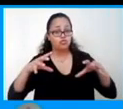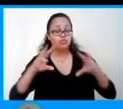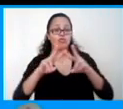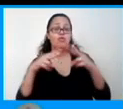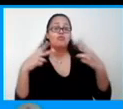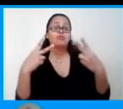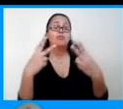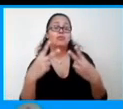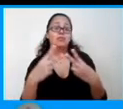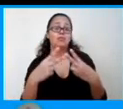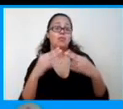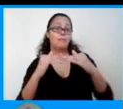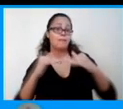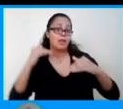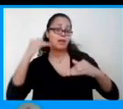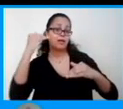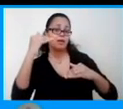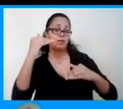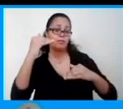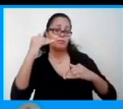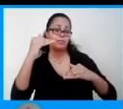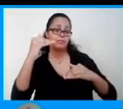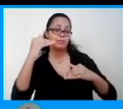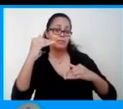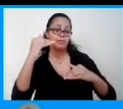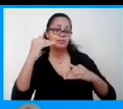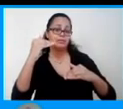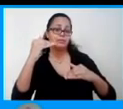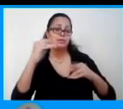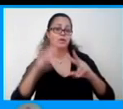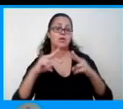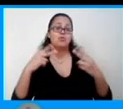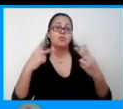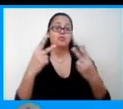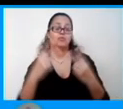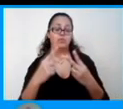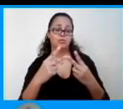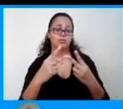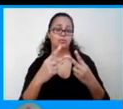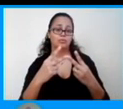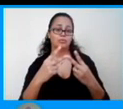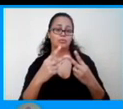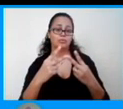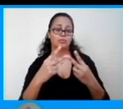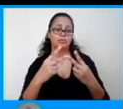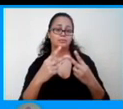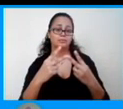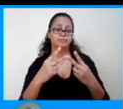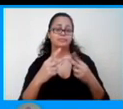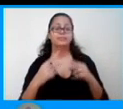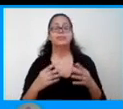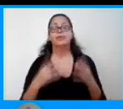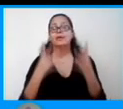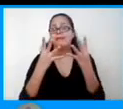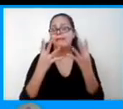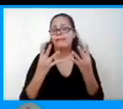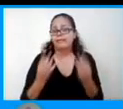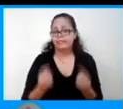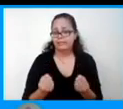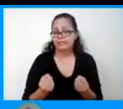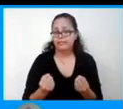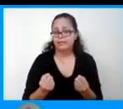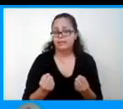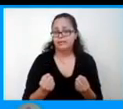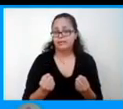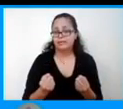acontecem as cheias. Olha só, o rio aumenta aí o seu volume. Então é um processo natural. a seca aí, né, uma diminuição do volume do rio